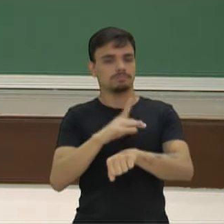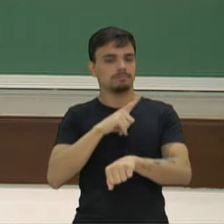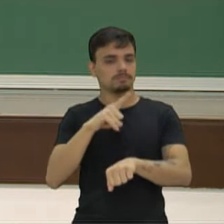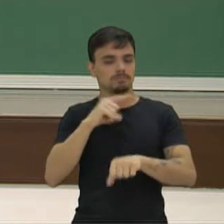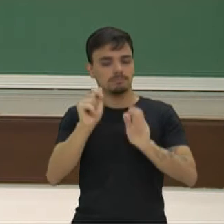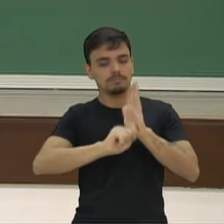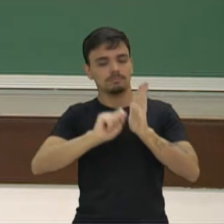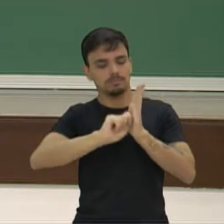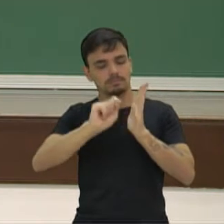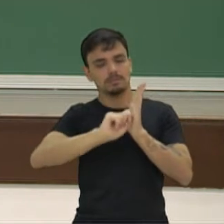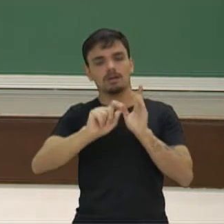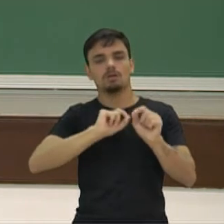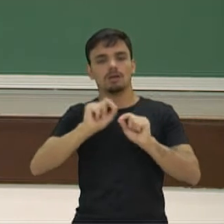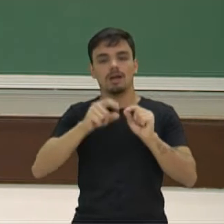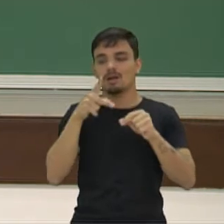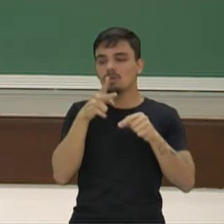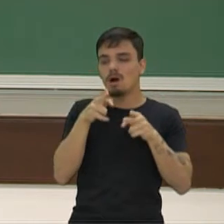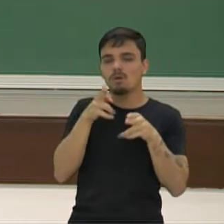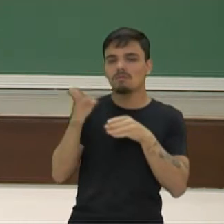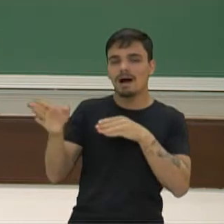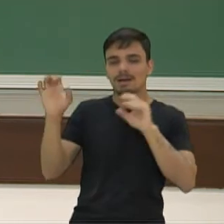Escrita é como ir para uma academia.